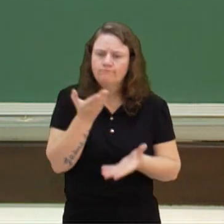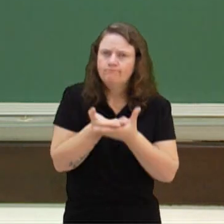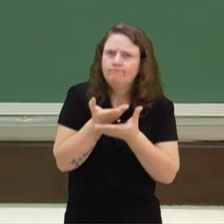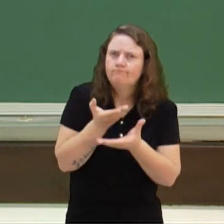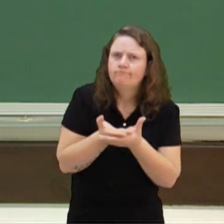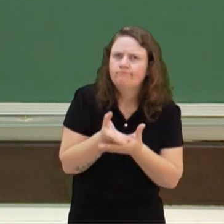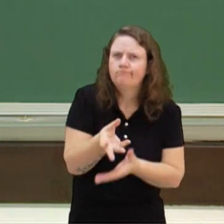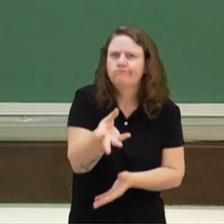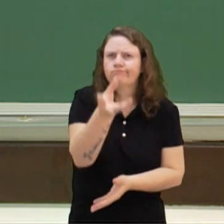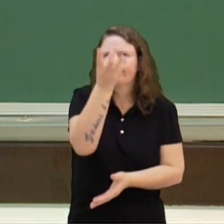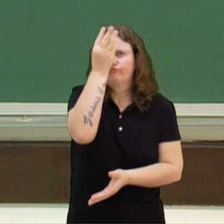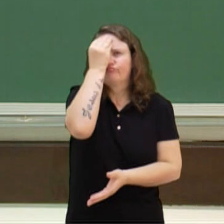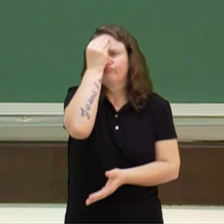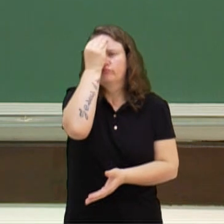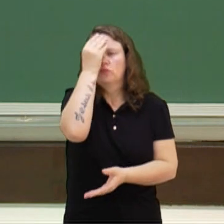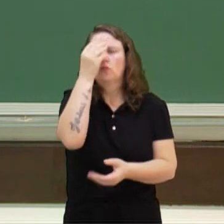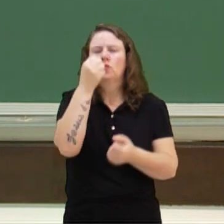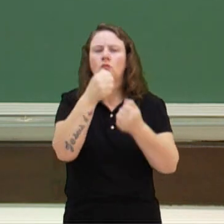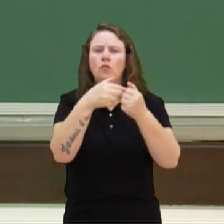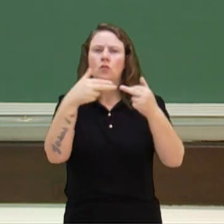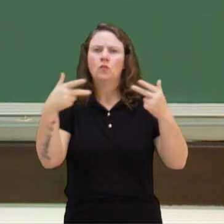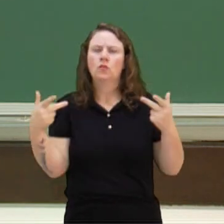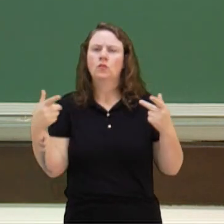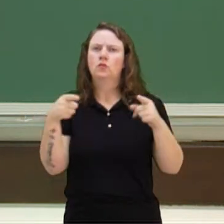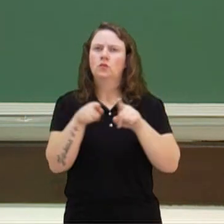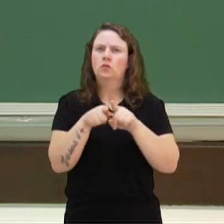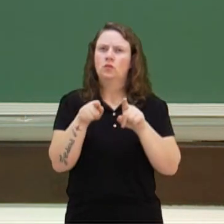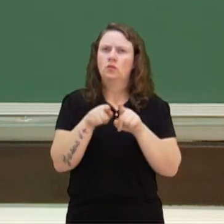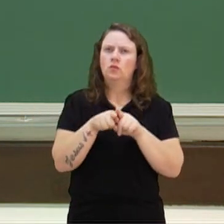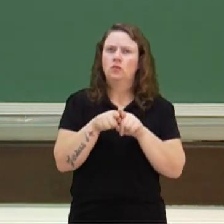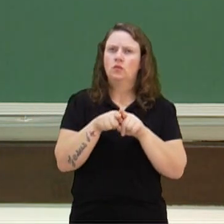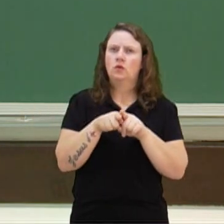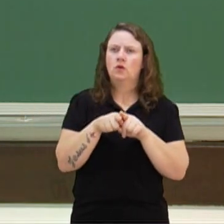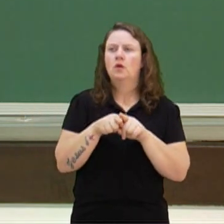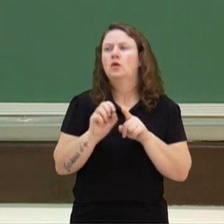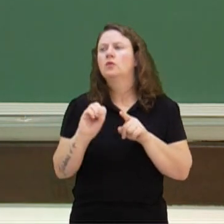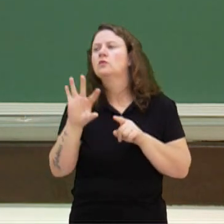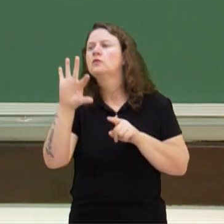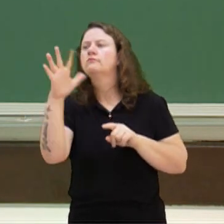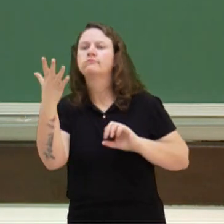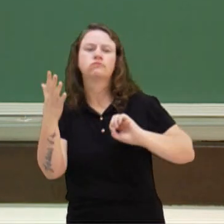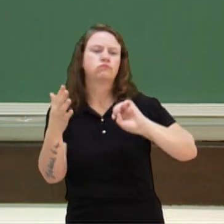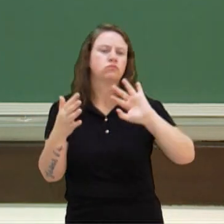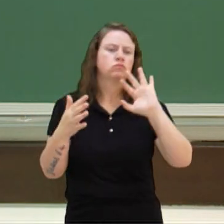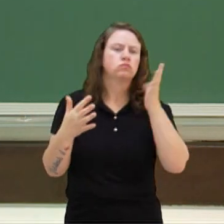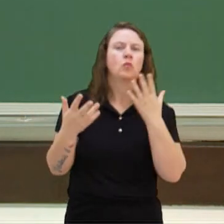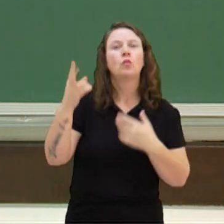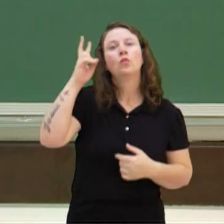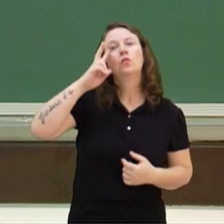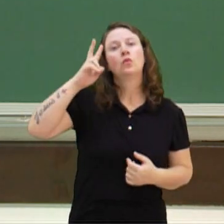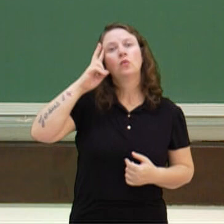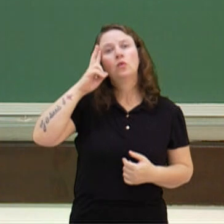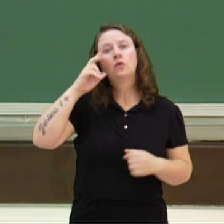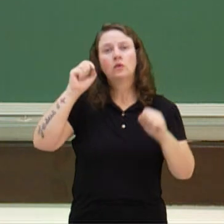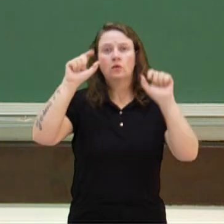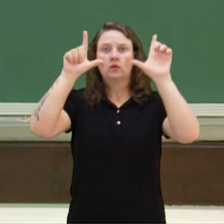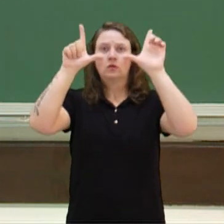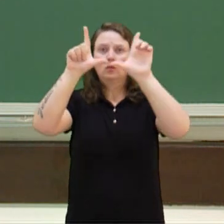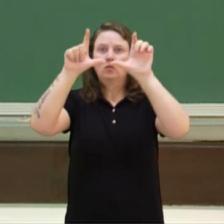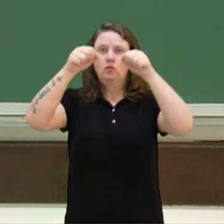relações entre alguns fatores, alguns eventos históricos, o mapa conceitual ele